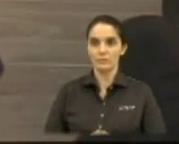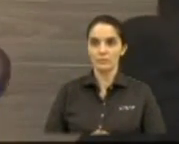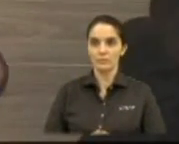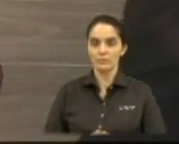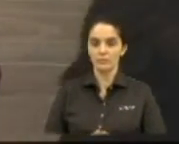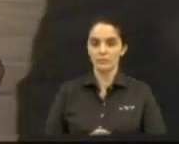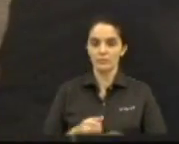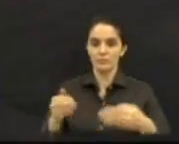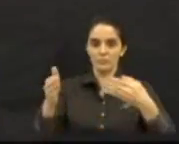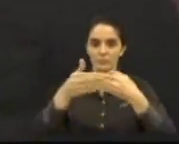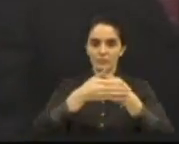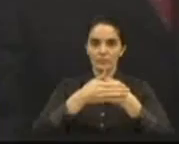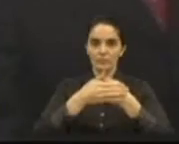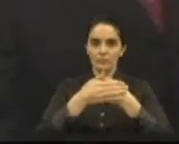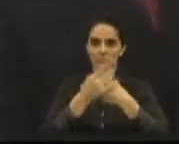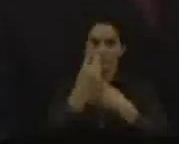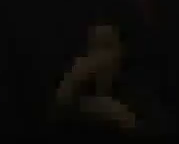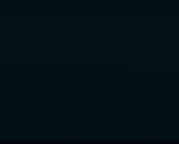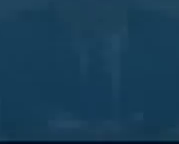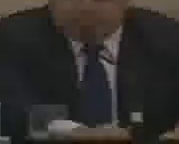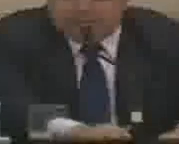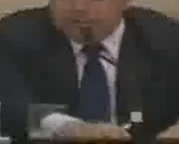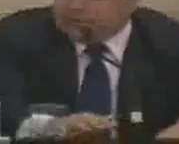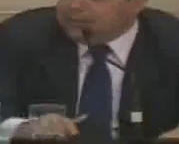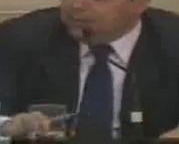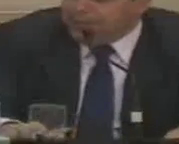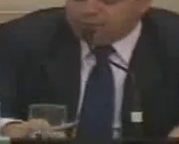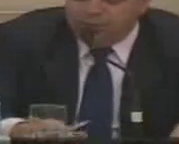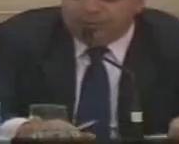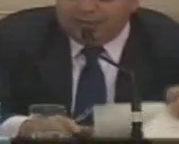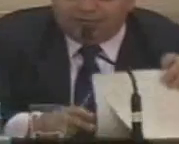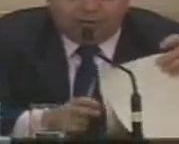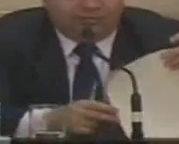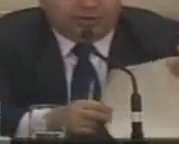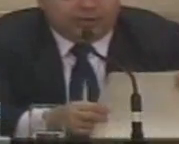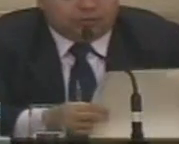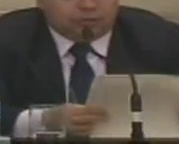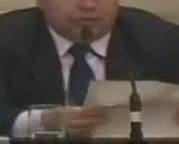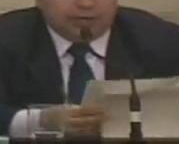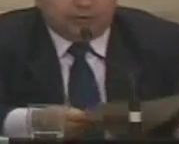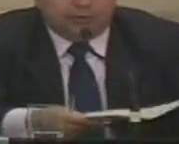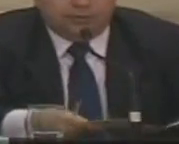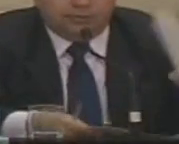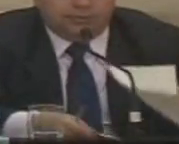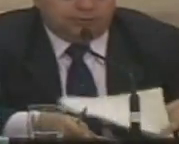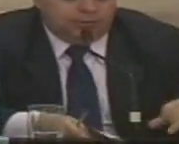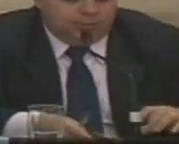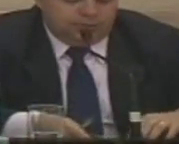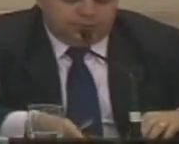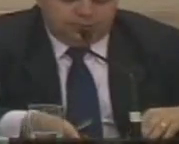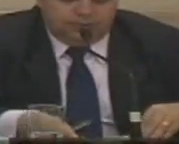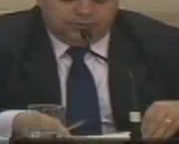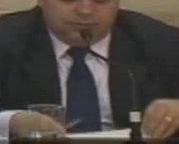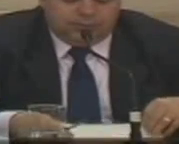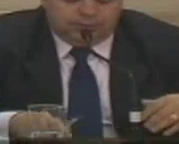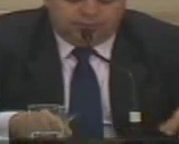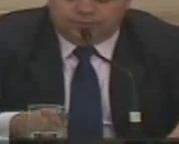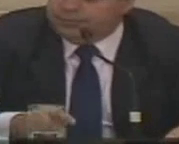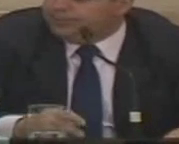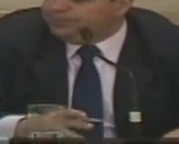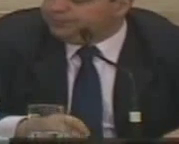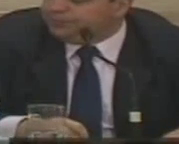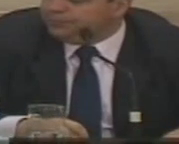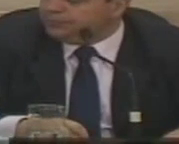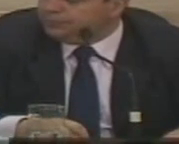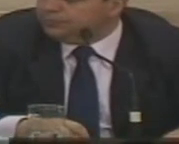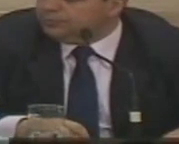A sessão está suspensa por 1 minuto. A sessão está reaberta. Com a palavra, o nobre vereador Junegão. Não, senhor presidente, somente uma correção que tem que ser